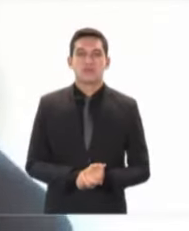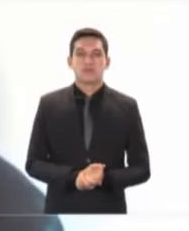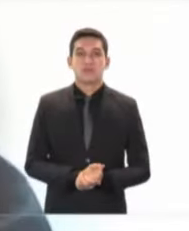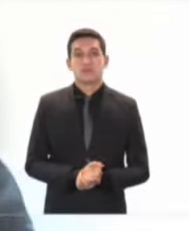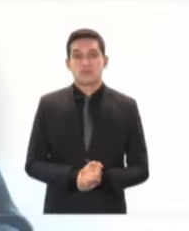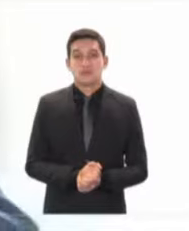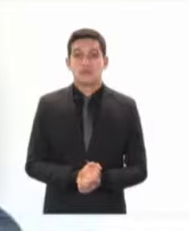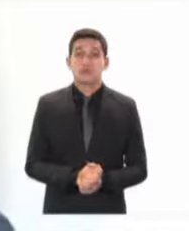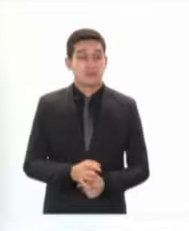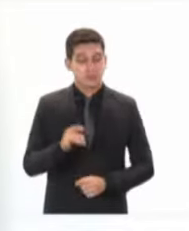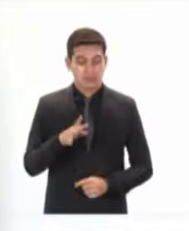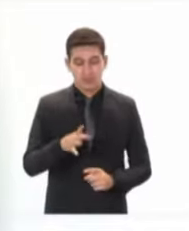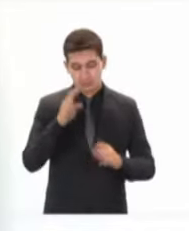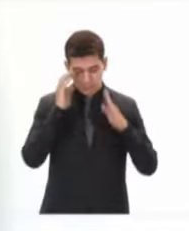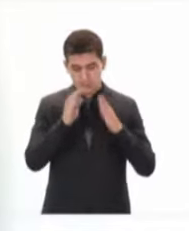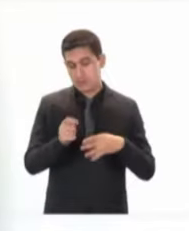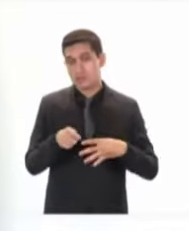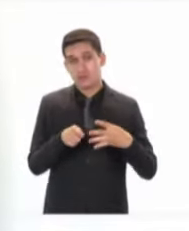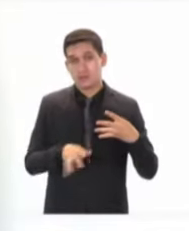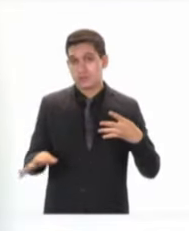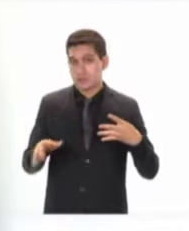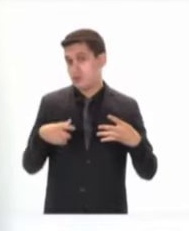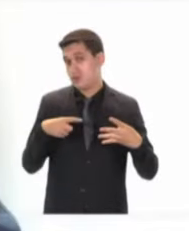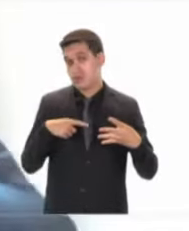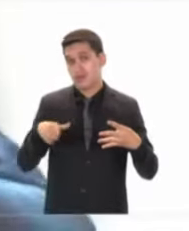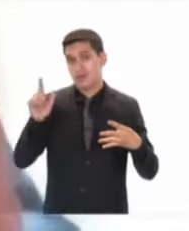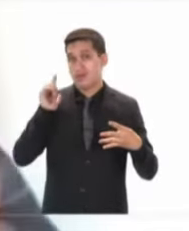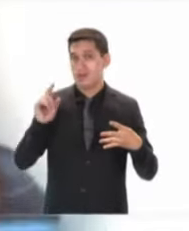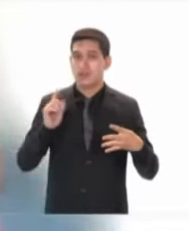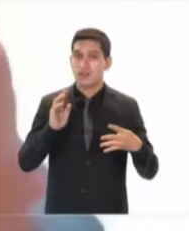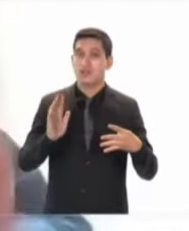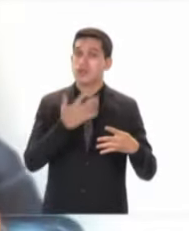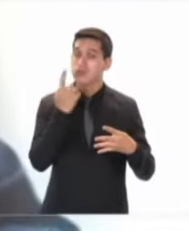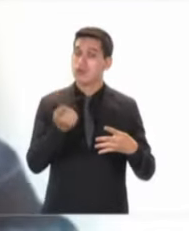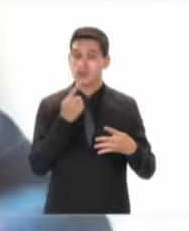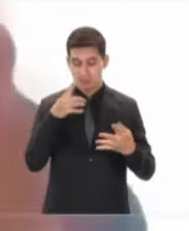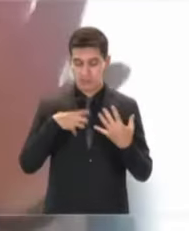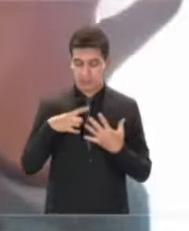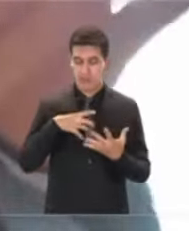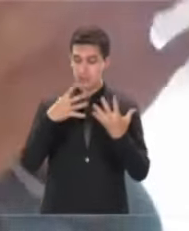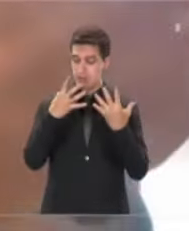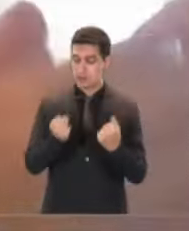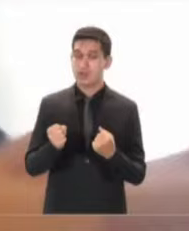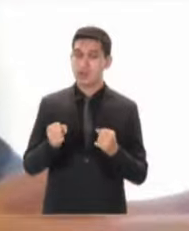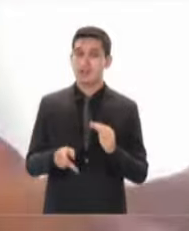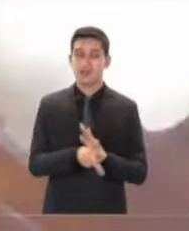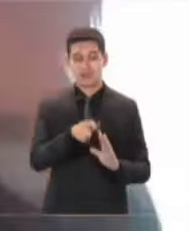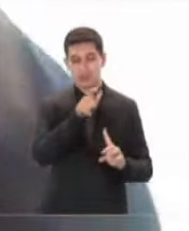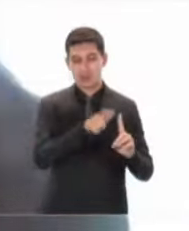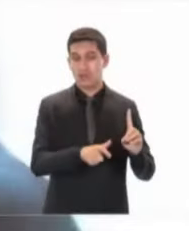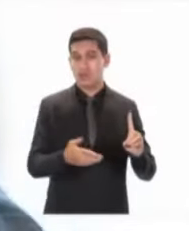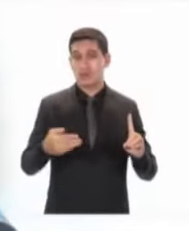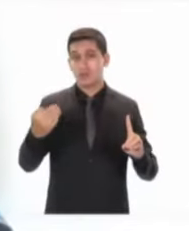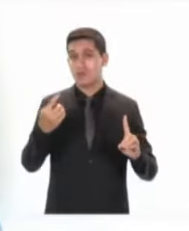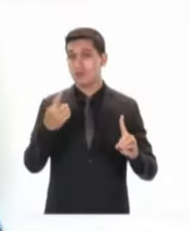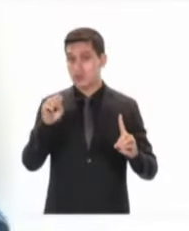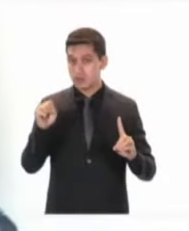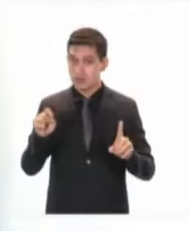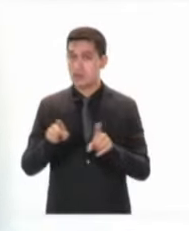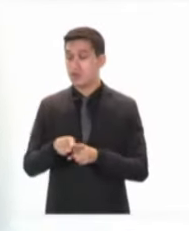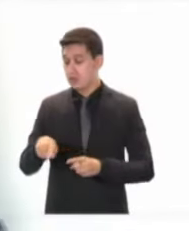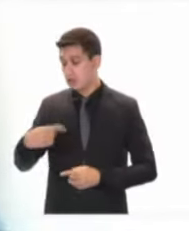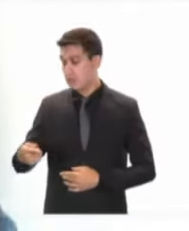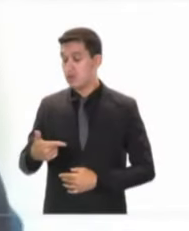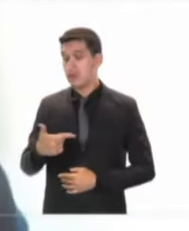apenas majoritária, que permitia. Portanto, nós estamos sancionando um comportamento que em 18 e mesmo em